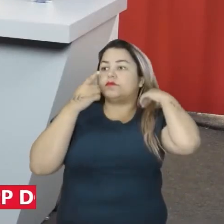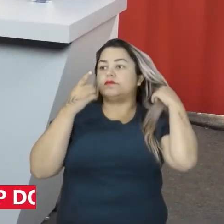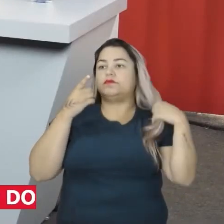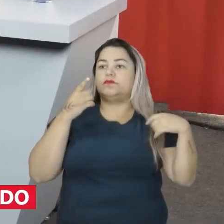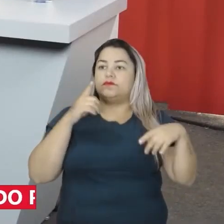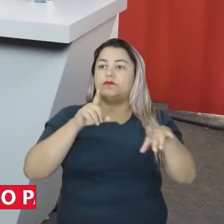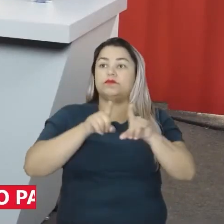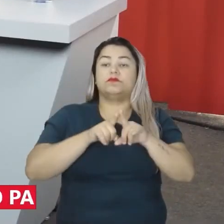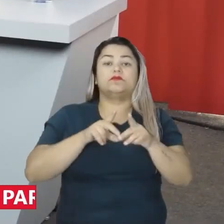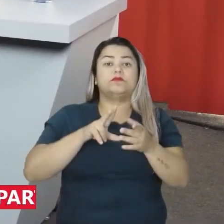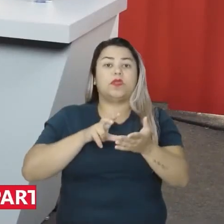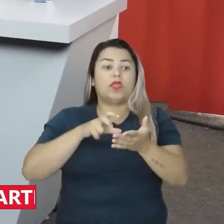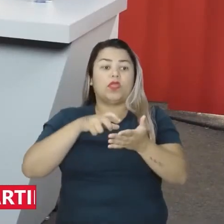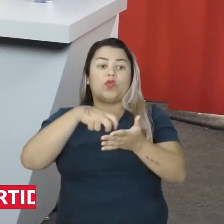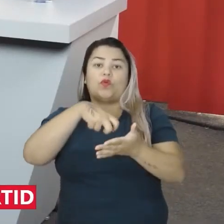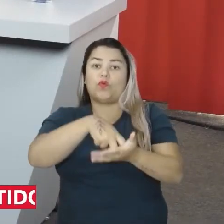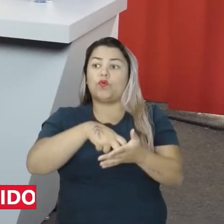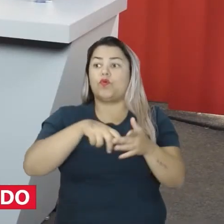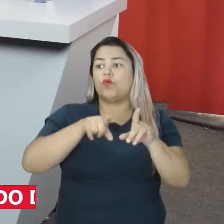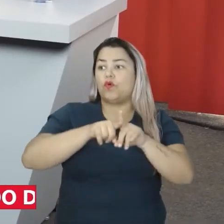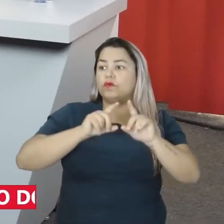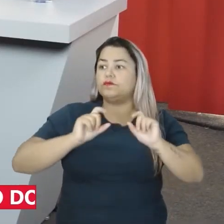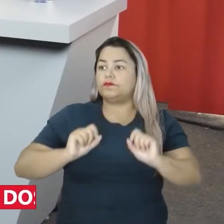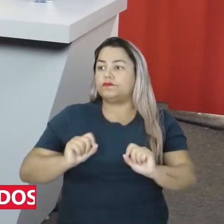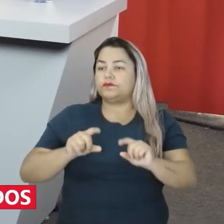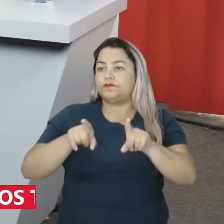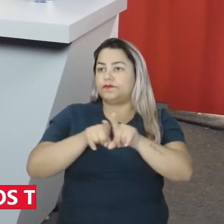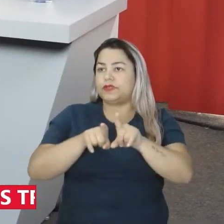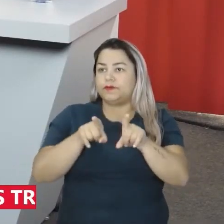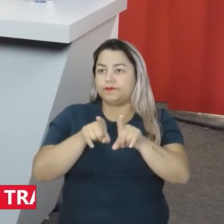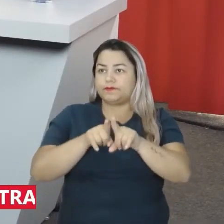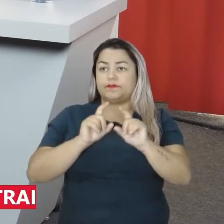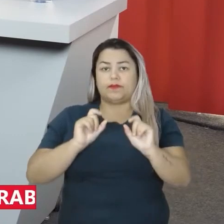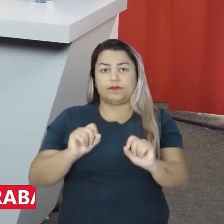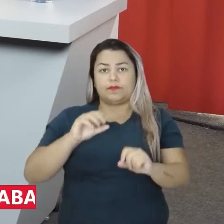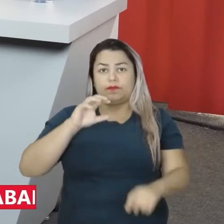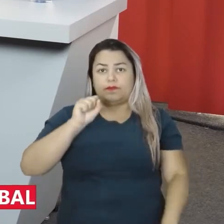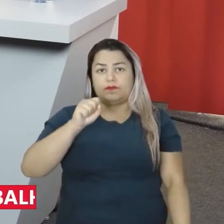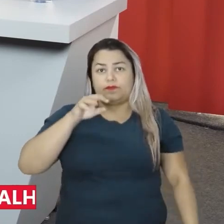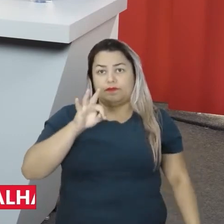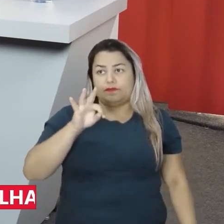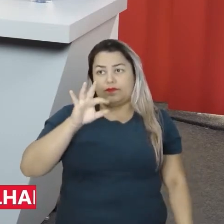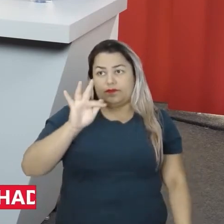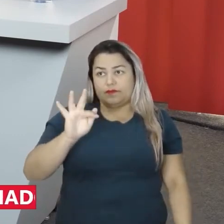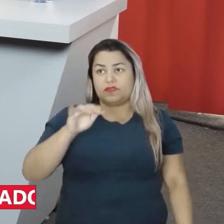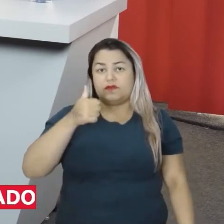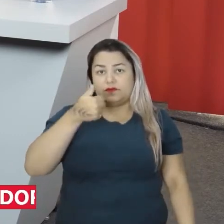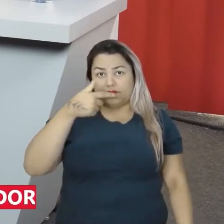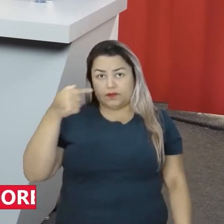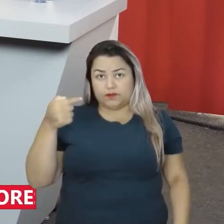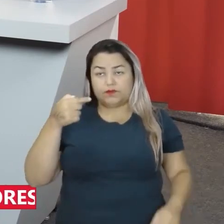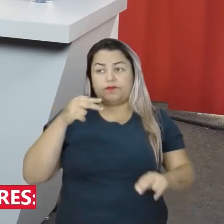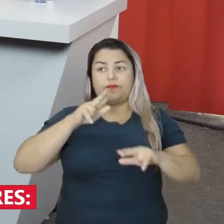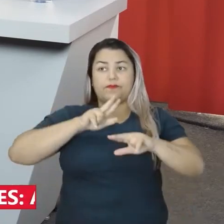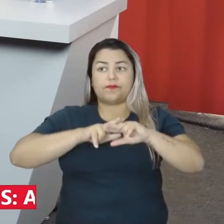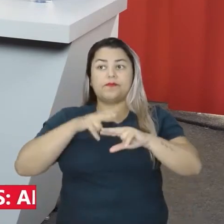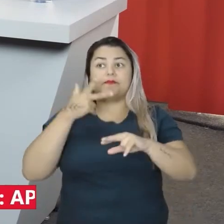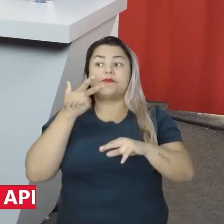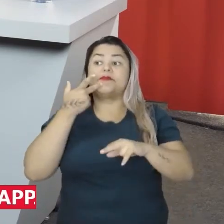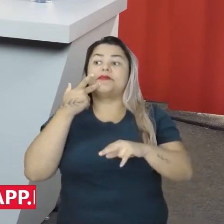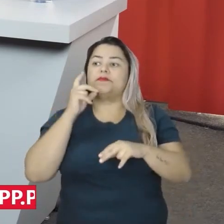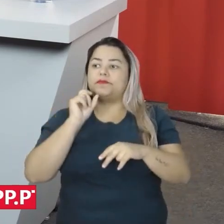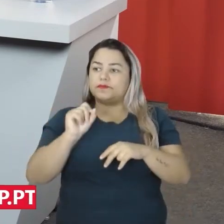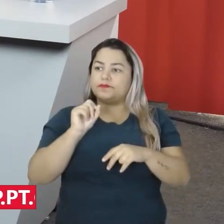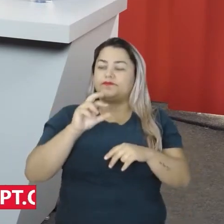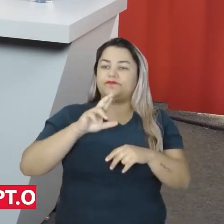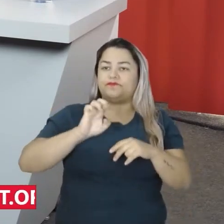né, condenações também, né? Aquele emblemático aí pelo STF, 17 anos de condenação para aquele